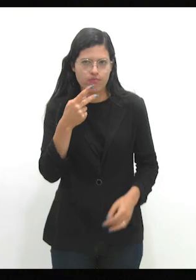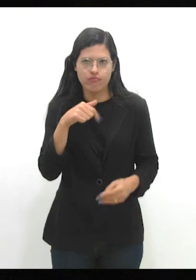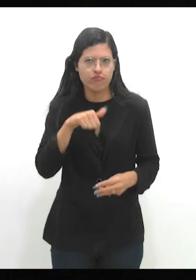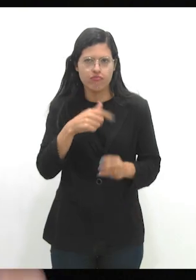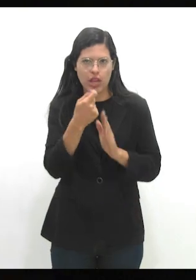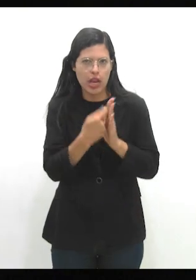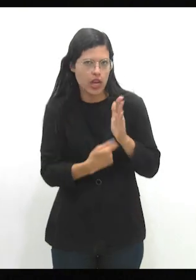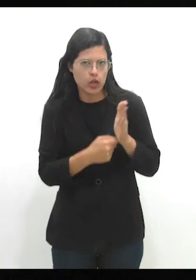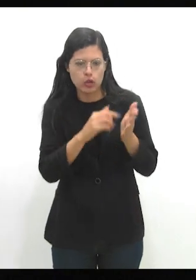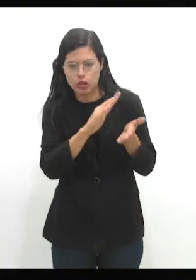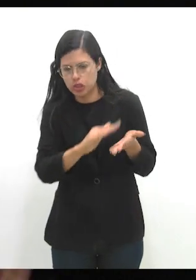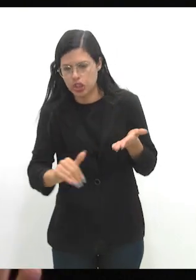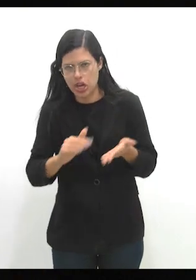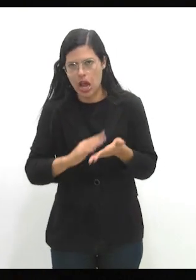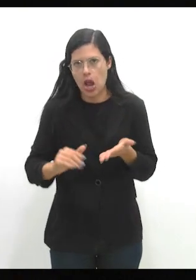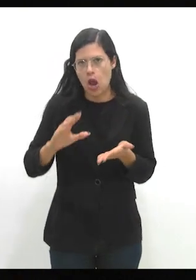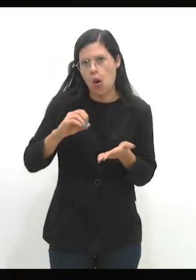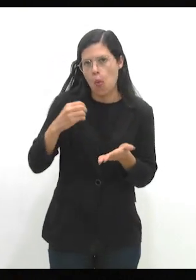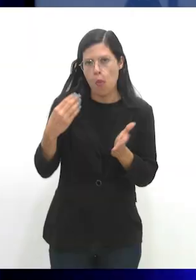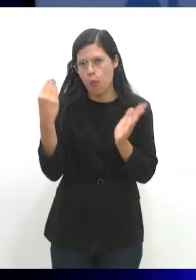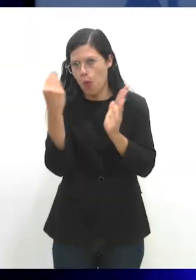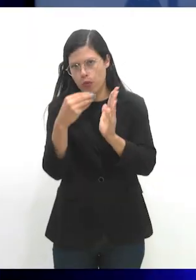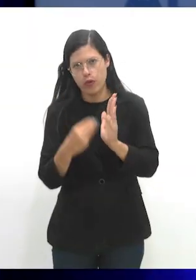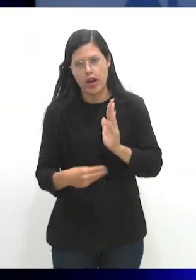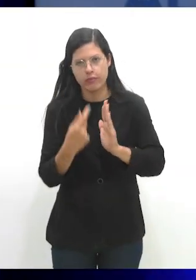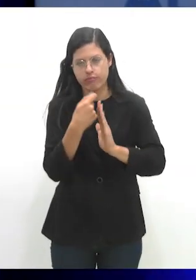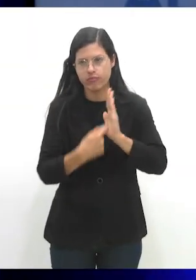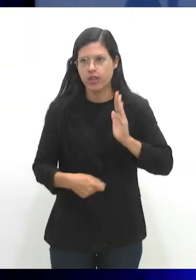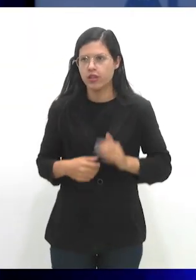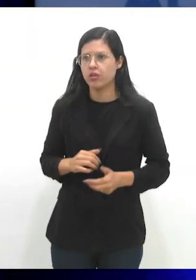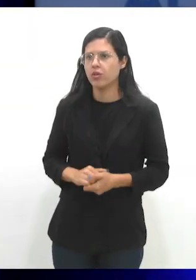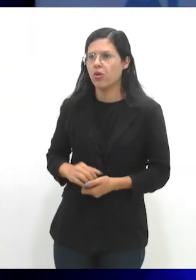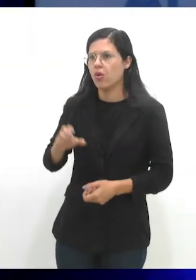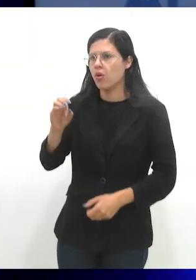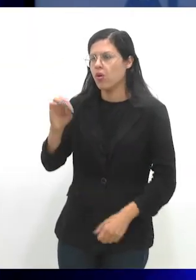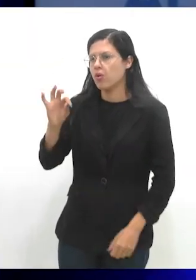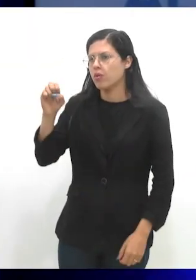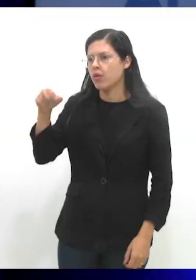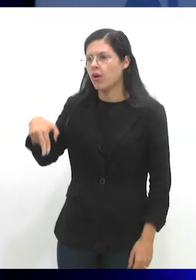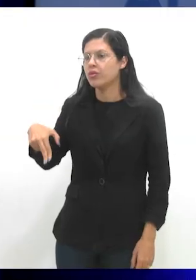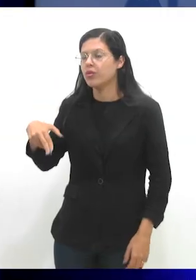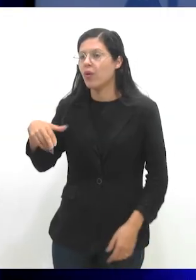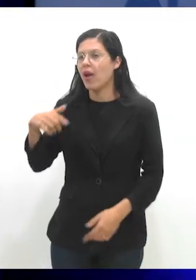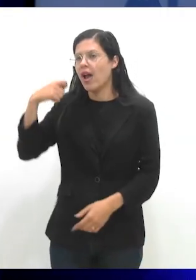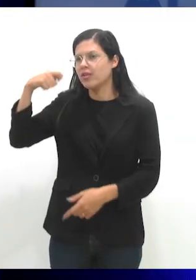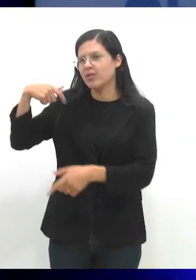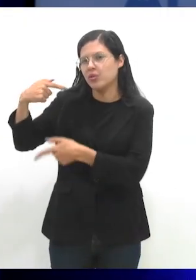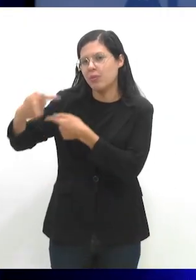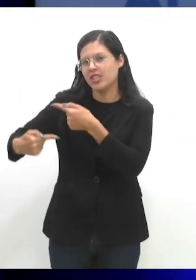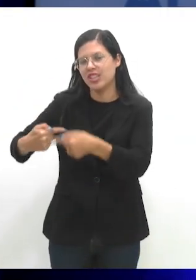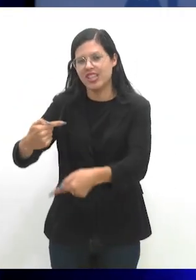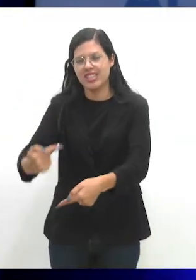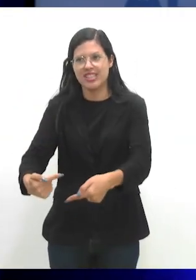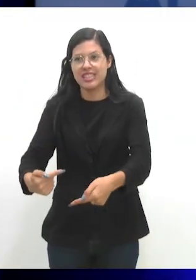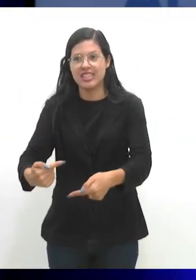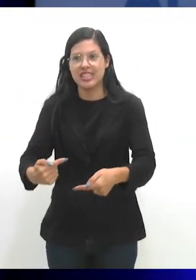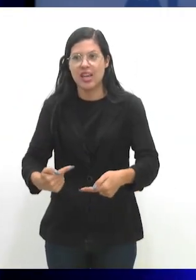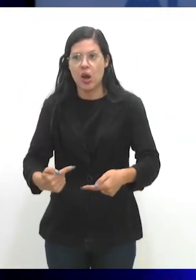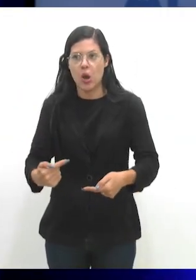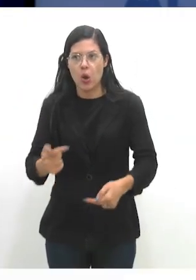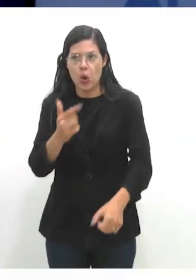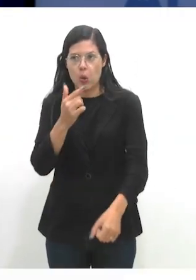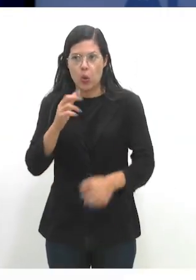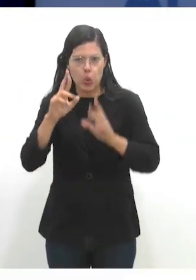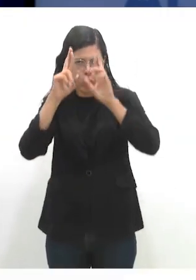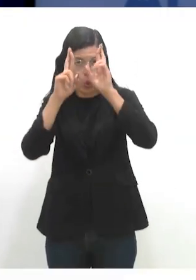tipo, bota isso ou tira aquilo? Teve isso? O Otton é daqueles atores de uma geração da disciplina e